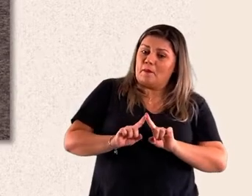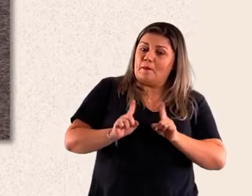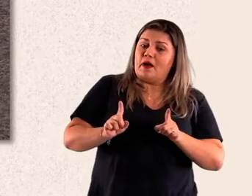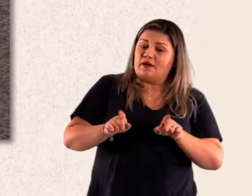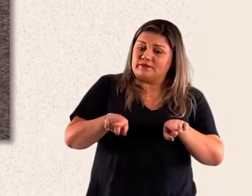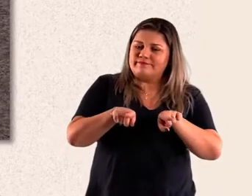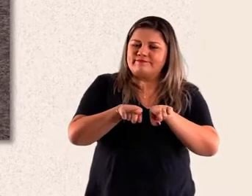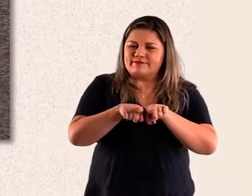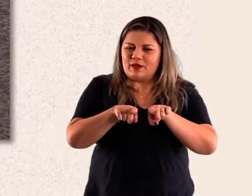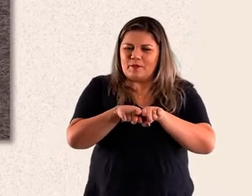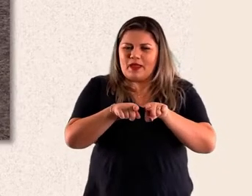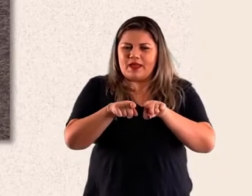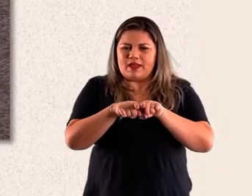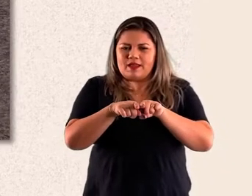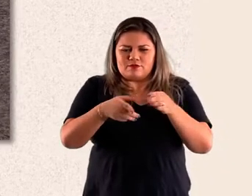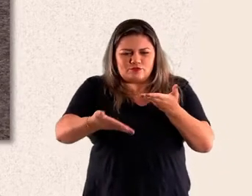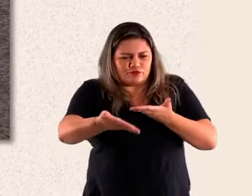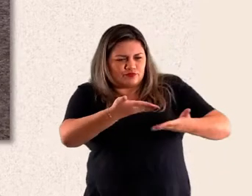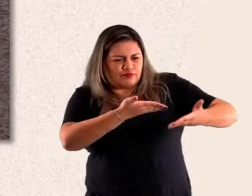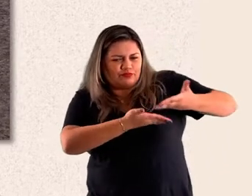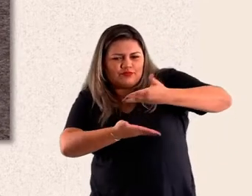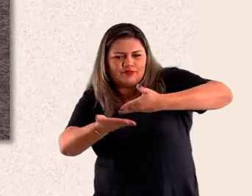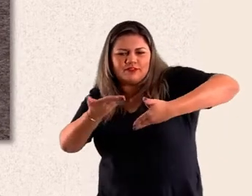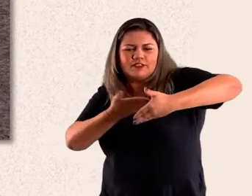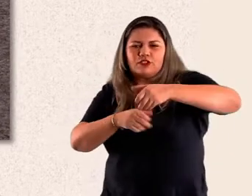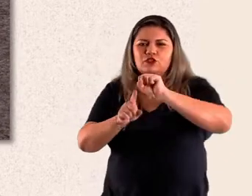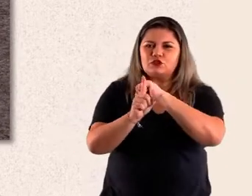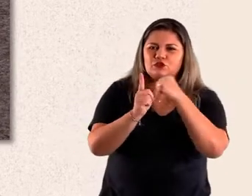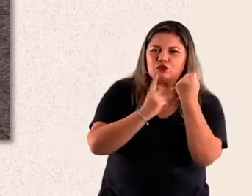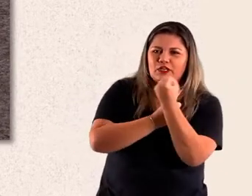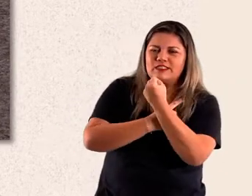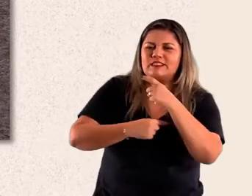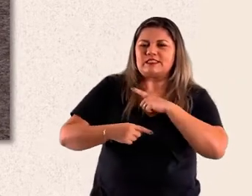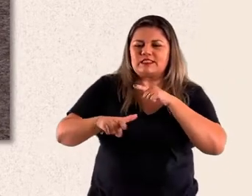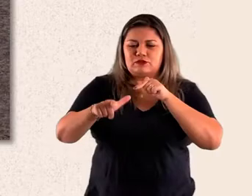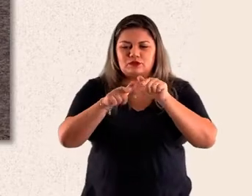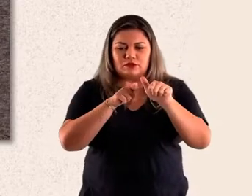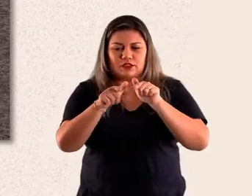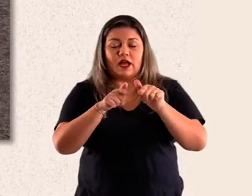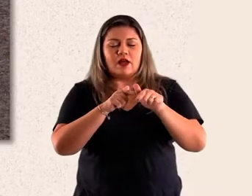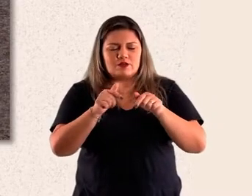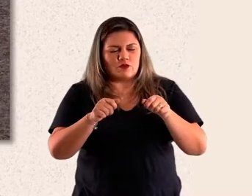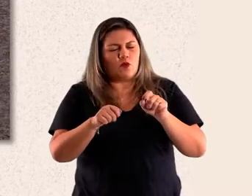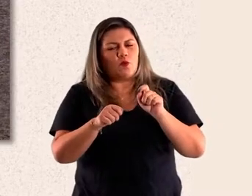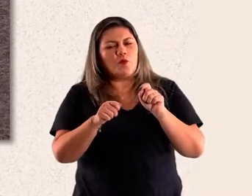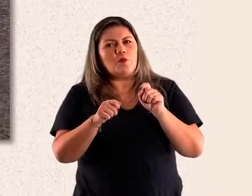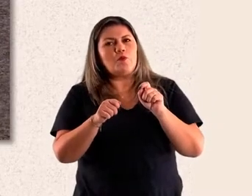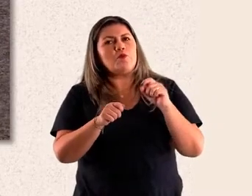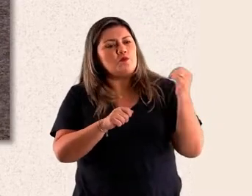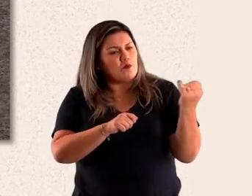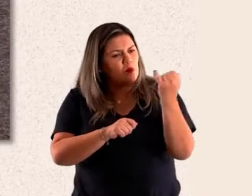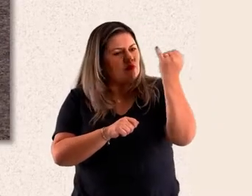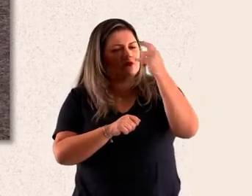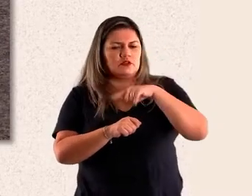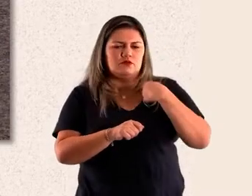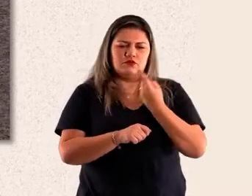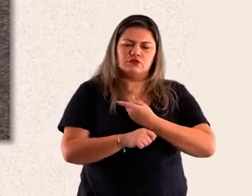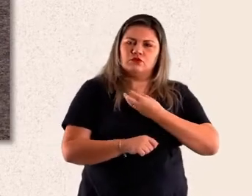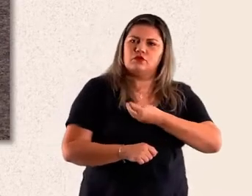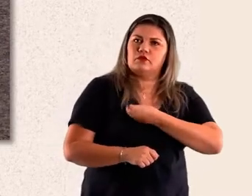essas conexões sociais que a gente estabelece no trabalho e quanto elas são importantes para nossa vida